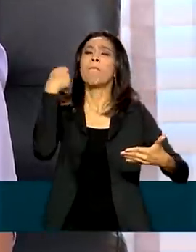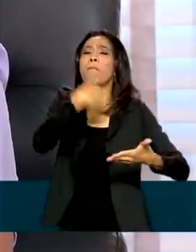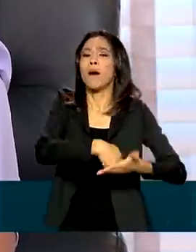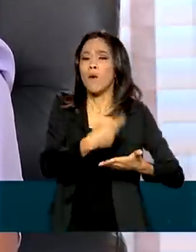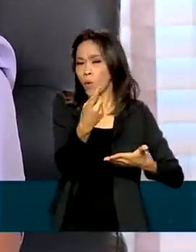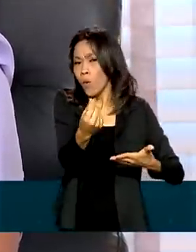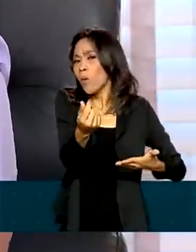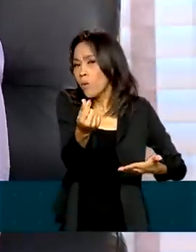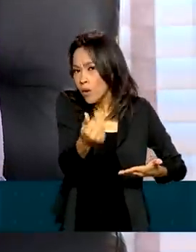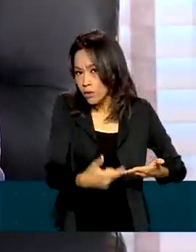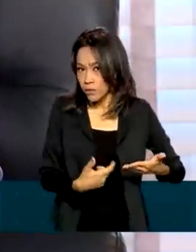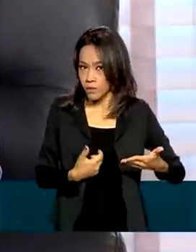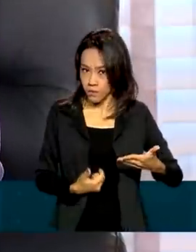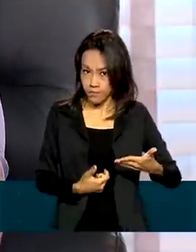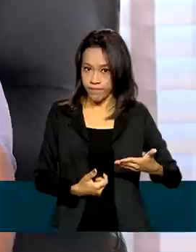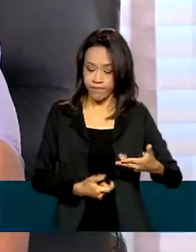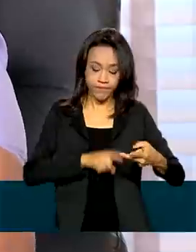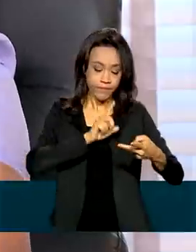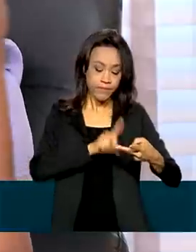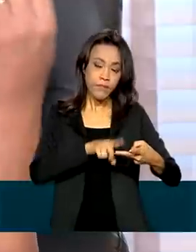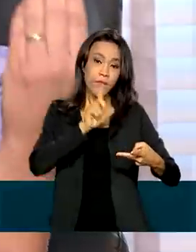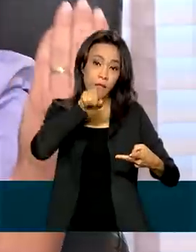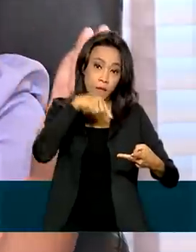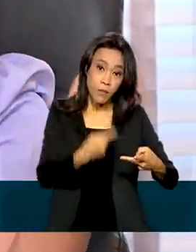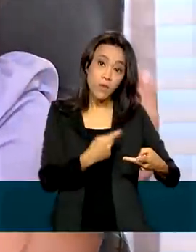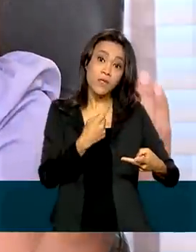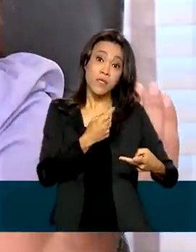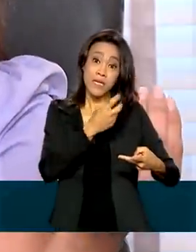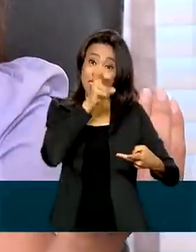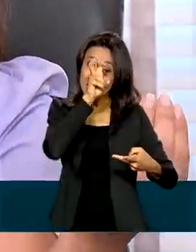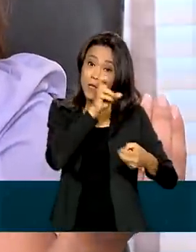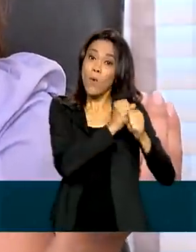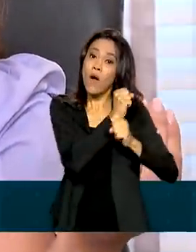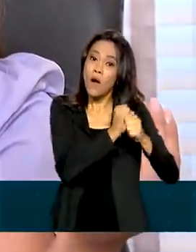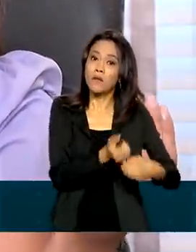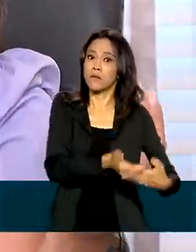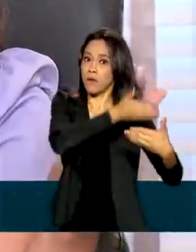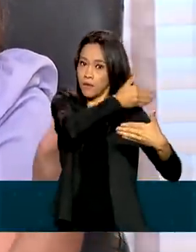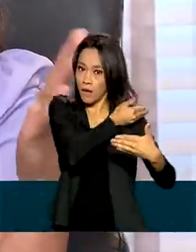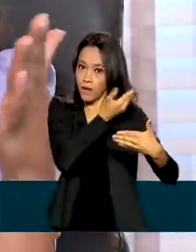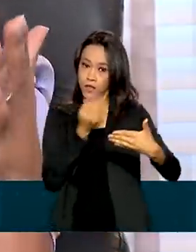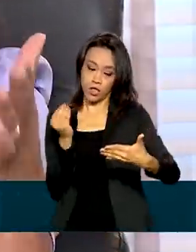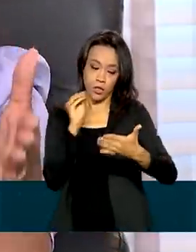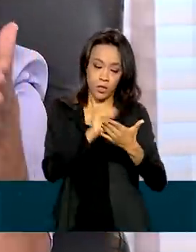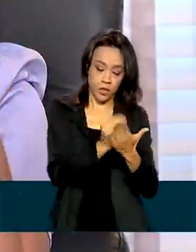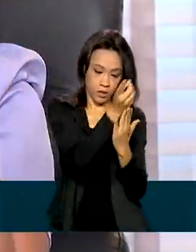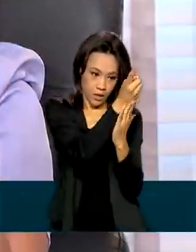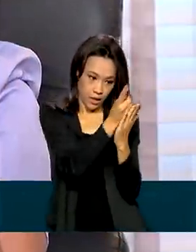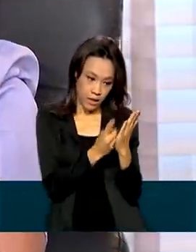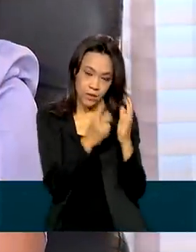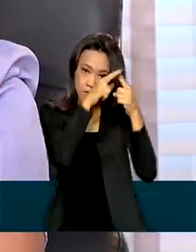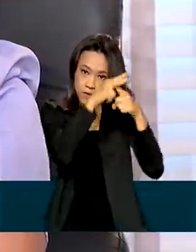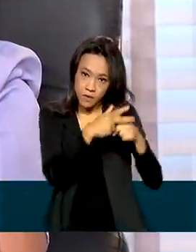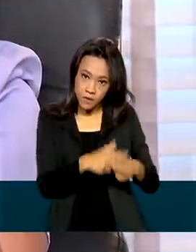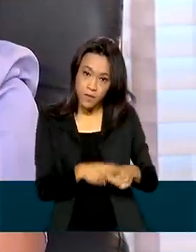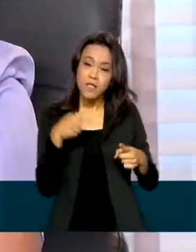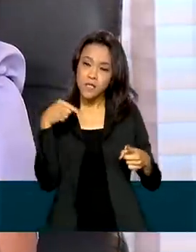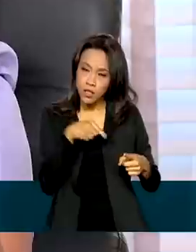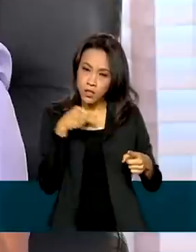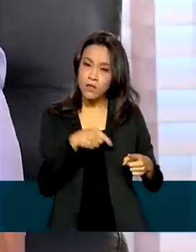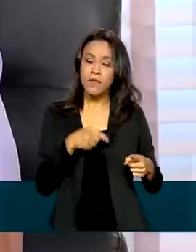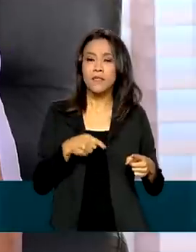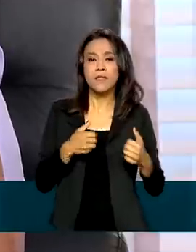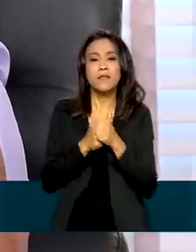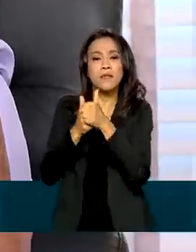tributário e você vai recuperar aqueles 5 últimos anos desse valor. E ele é atualizado pela Selic, esse valor, então,